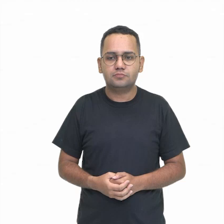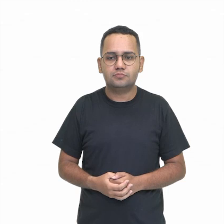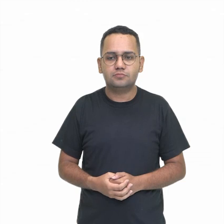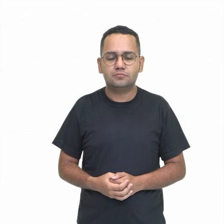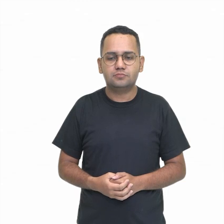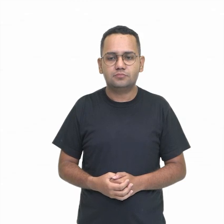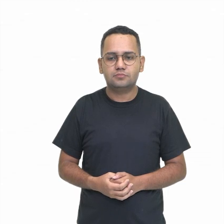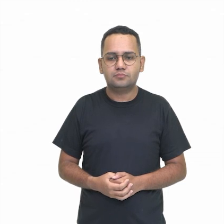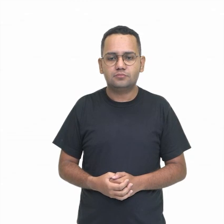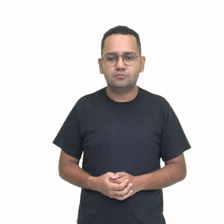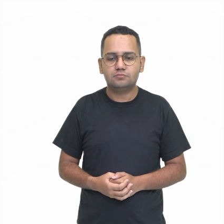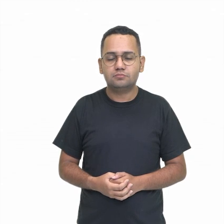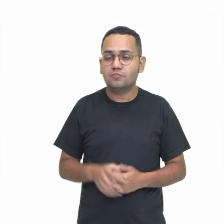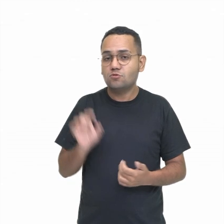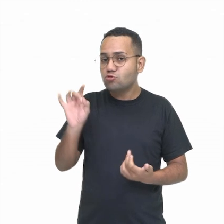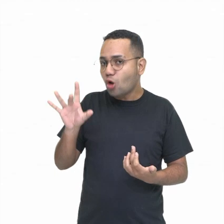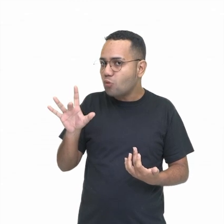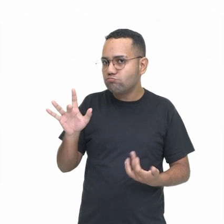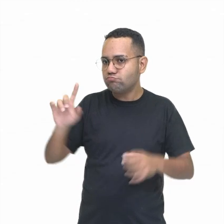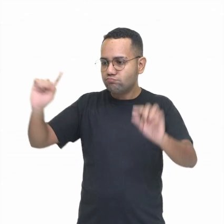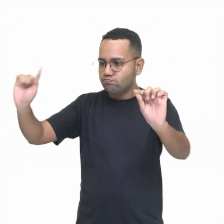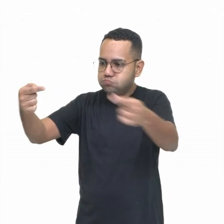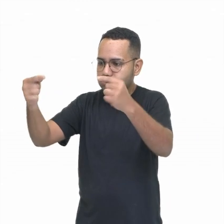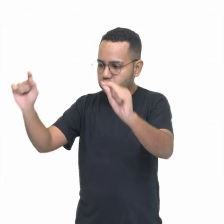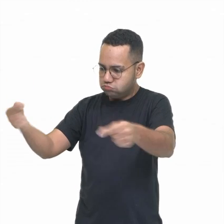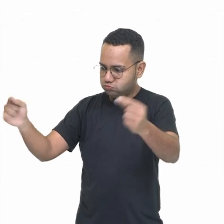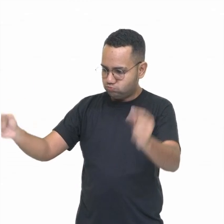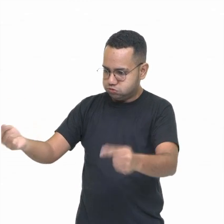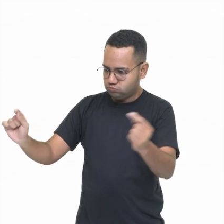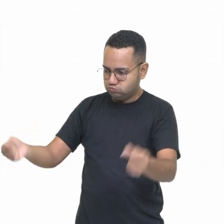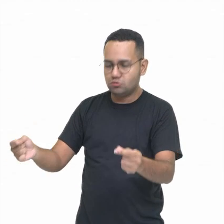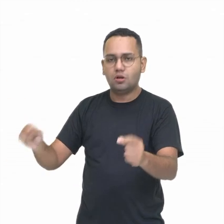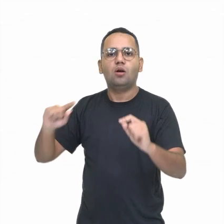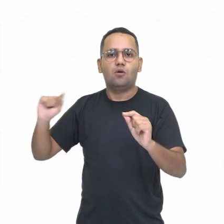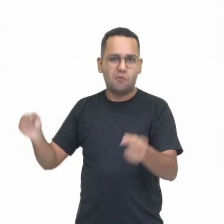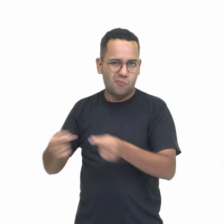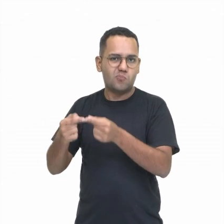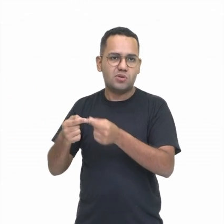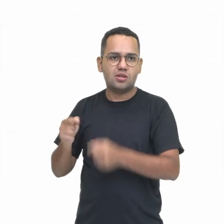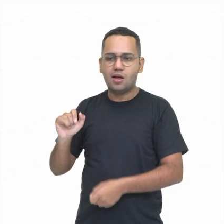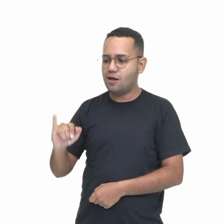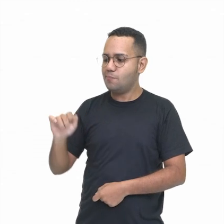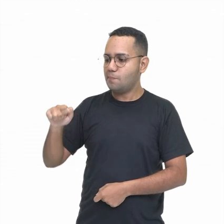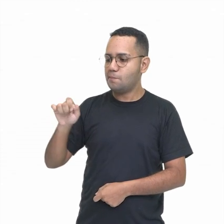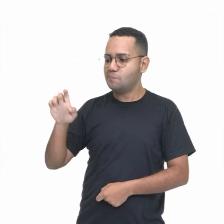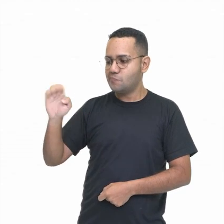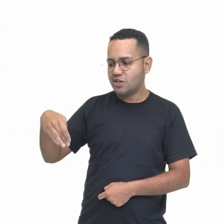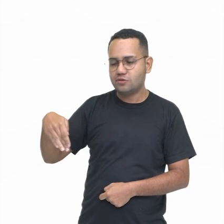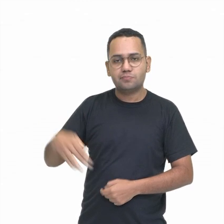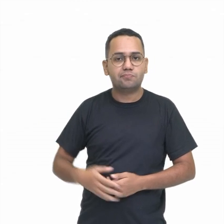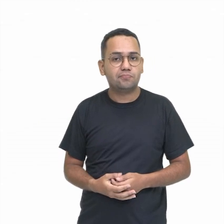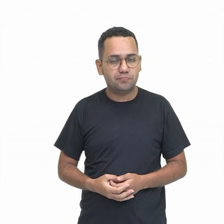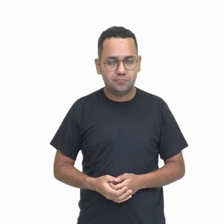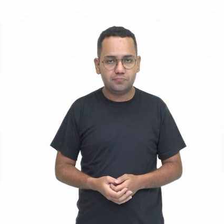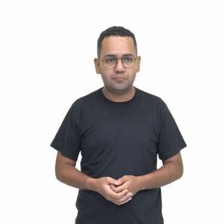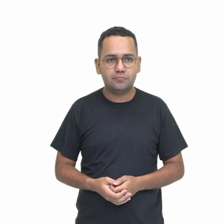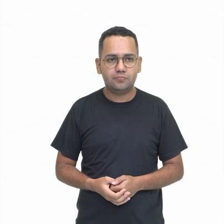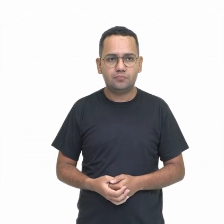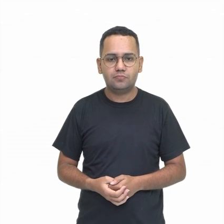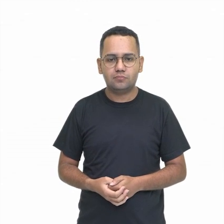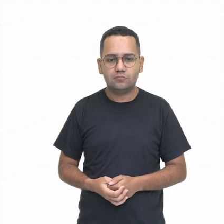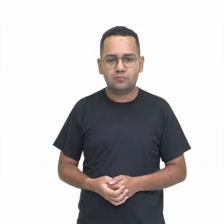e 6 né somente esses elementos aí que compõe a imagem tá então são